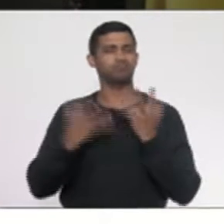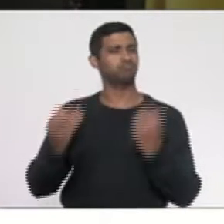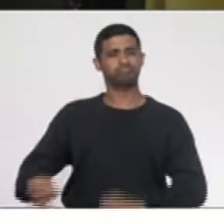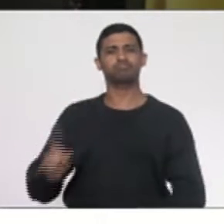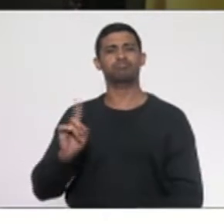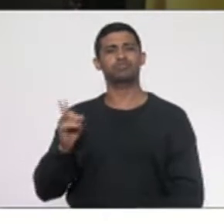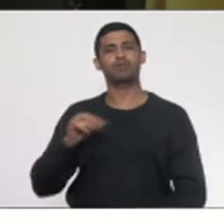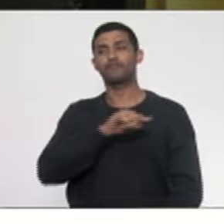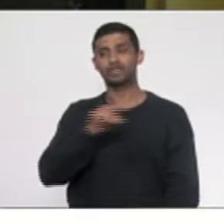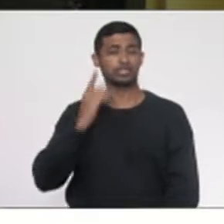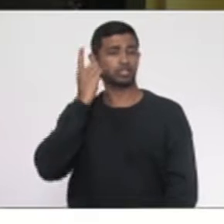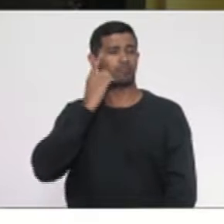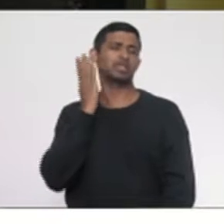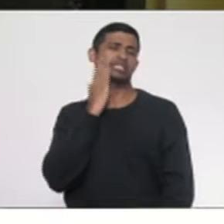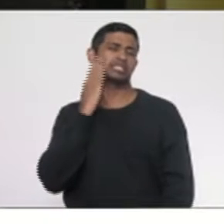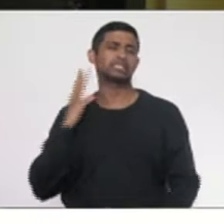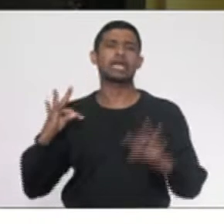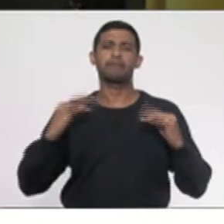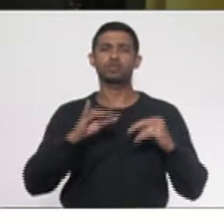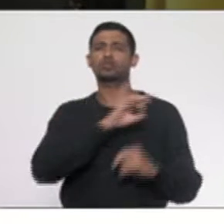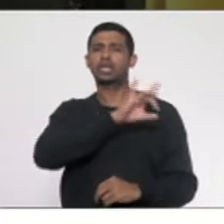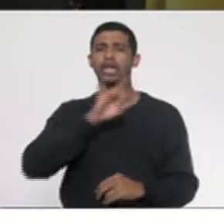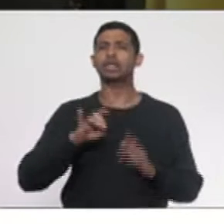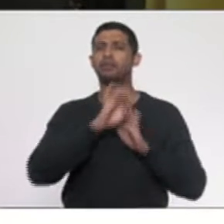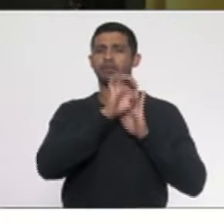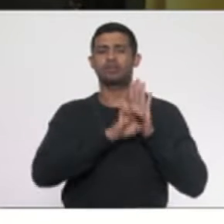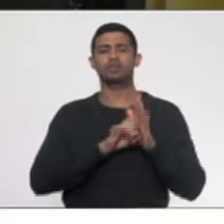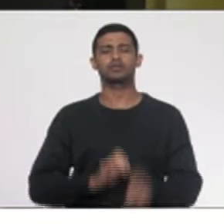Os deputados têm conhecimento de todas as emendas.